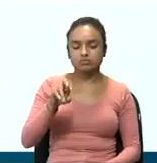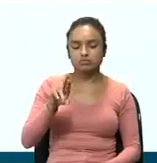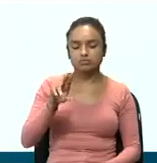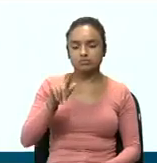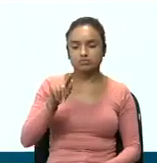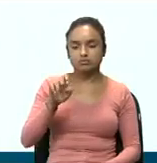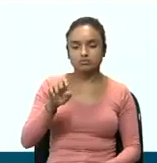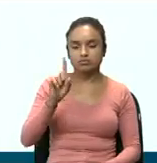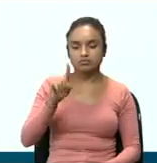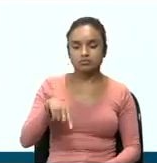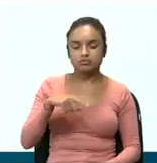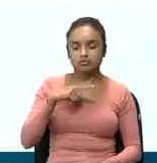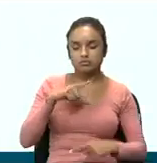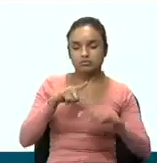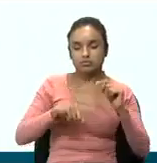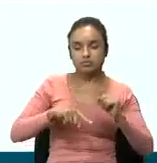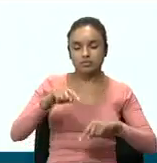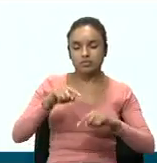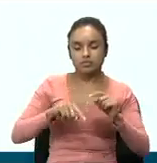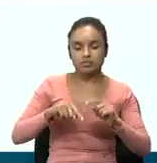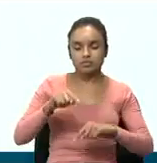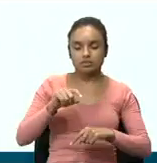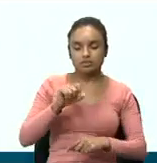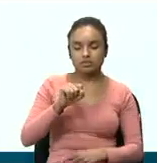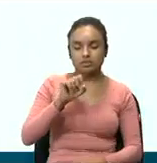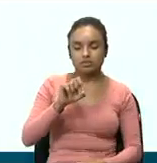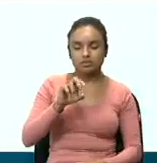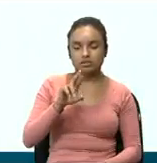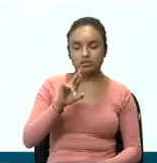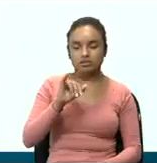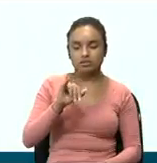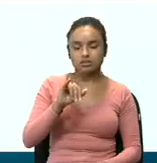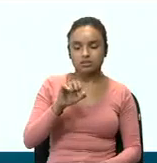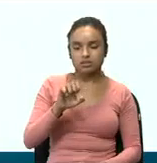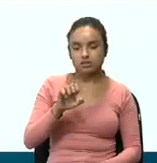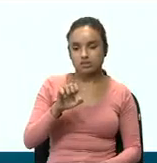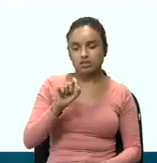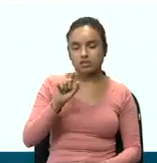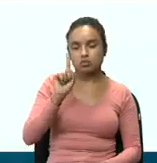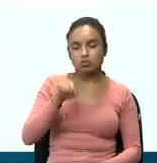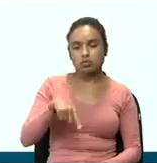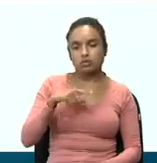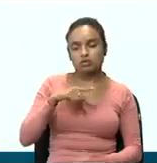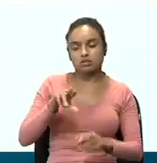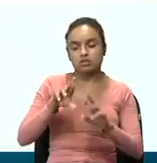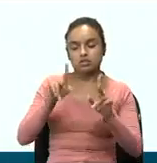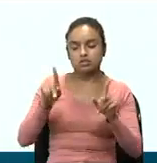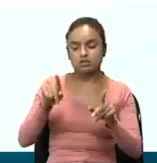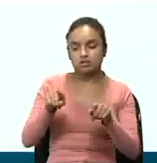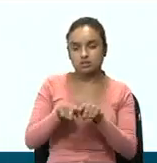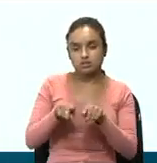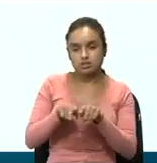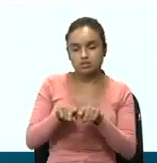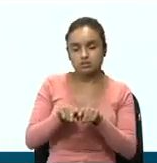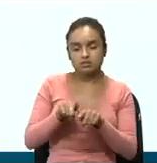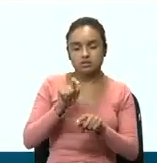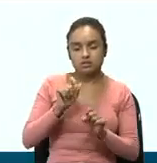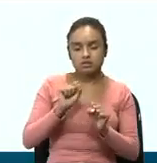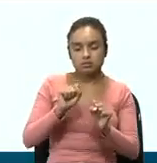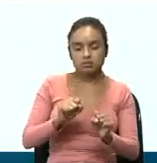dessa série, ela também diverge. Então, logo, o que eu posso concluir? Eu posso